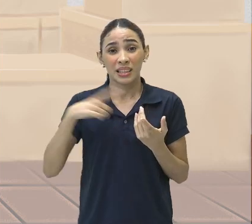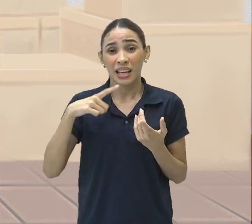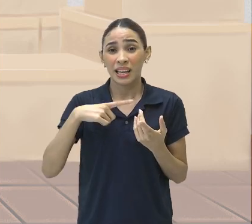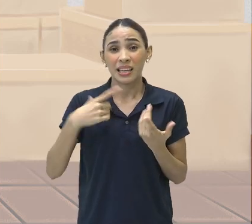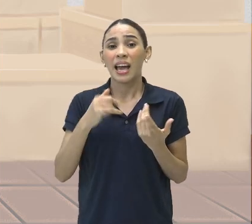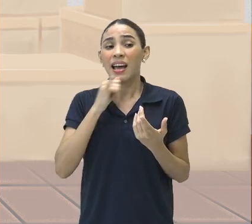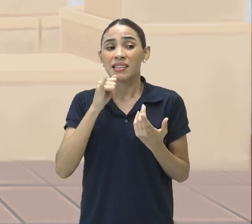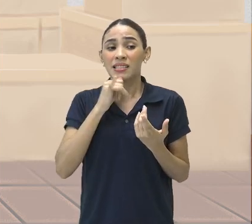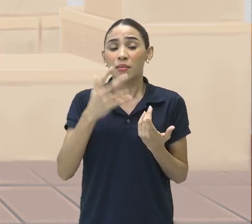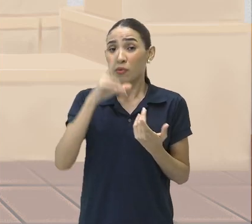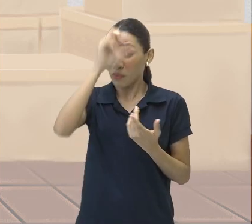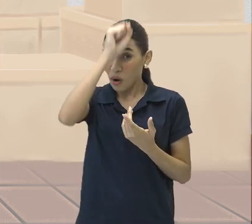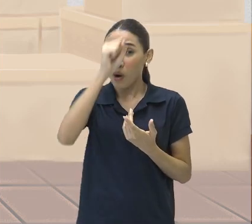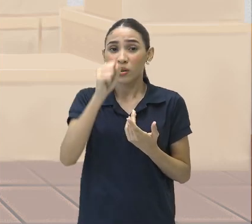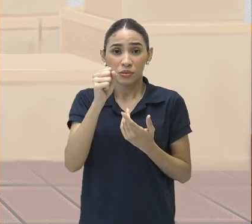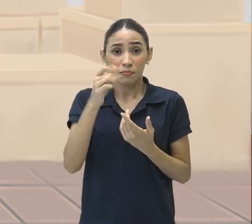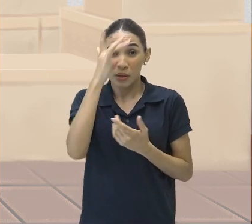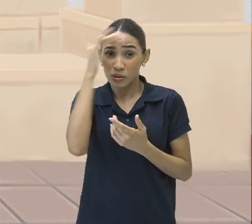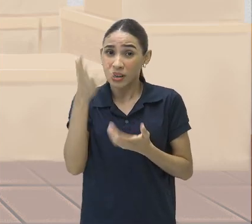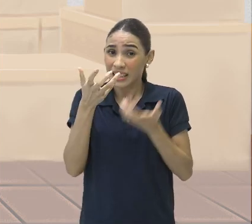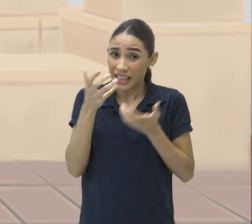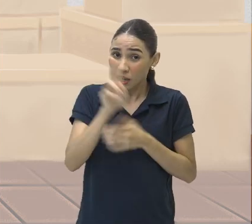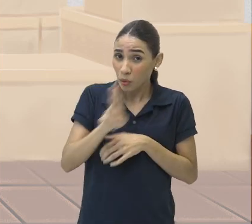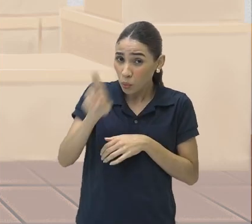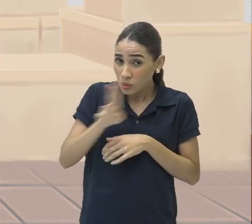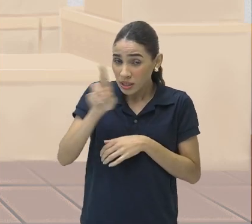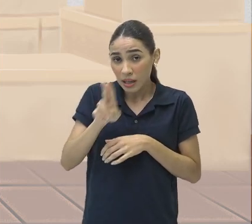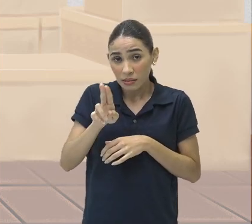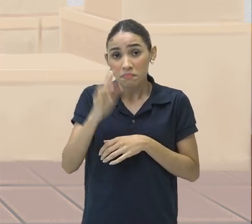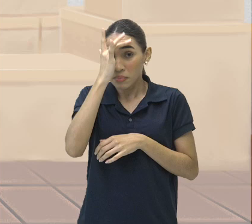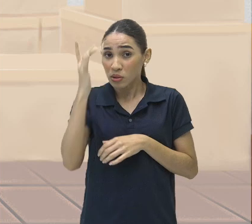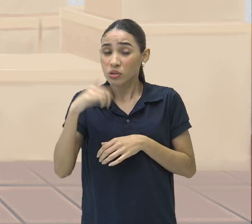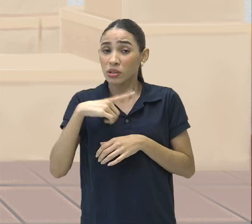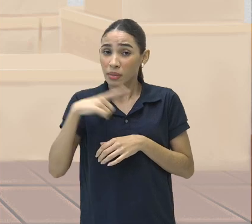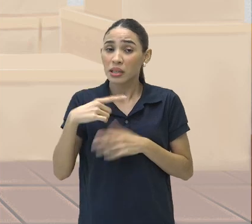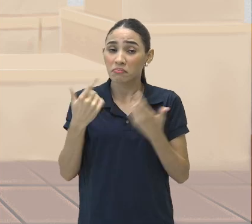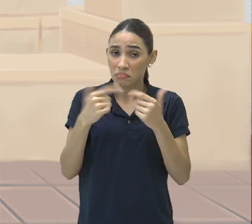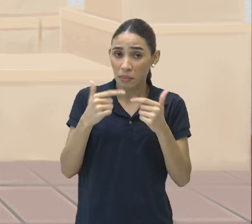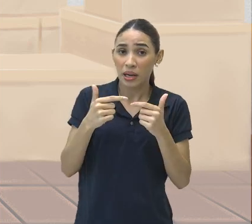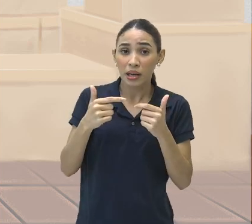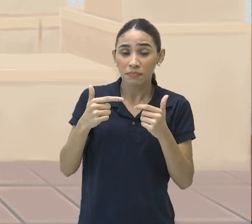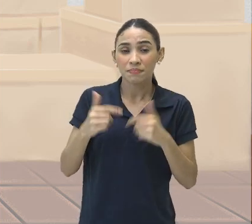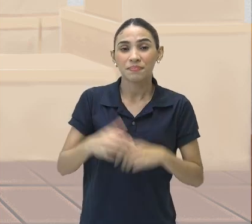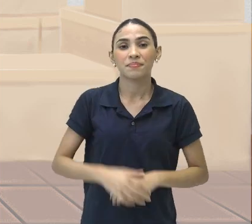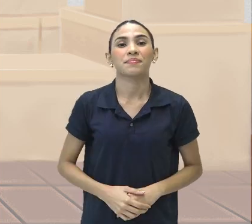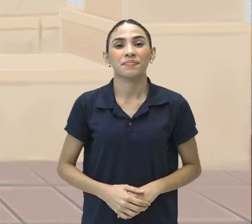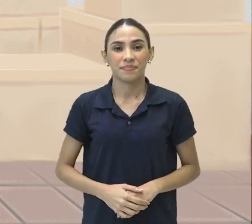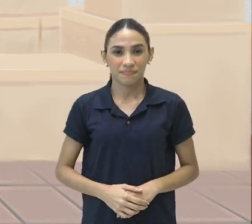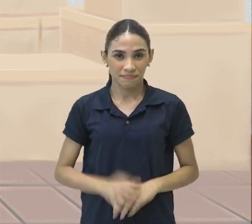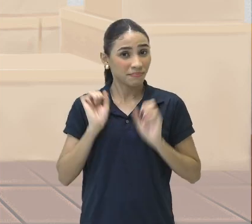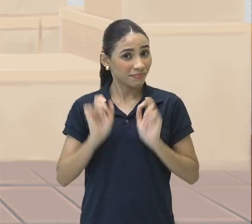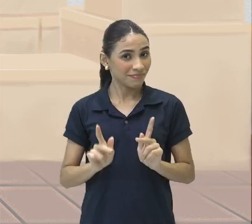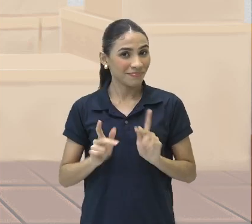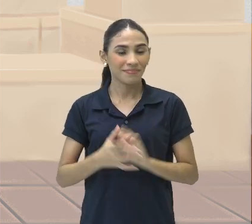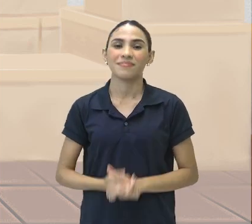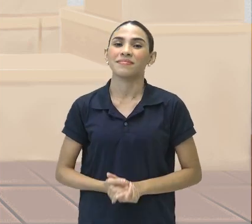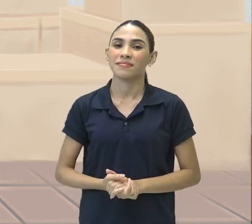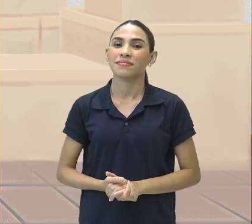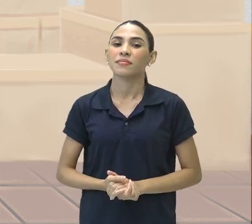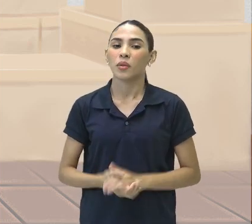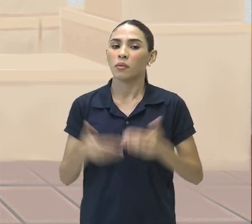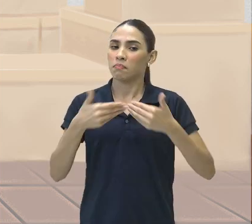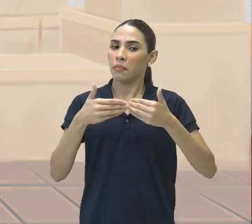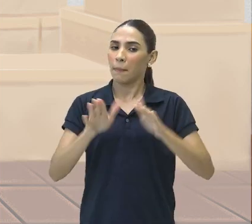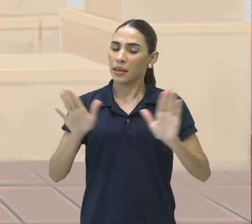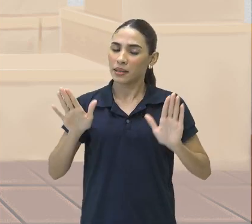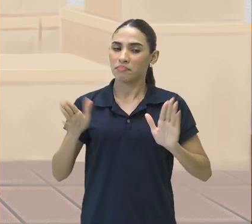de pessoas que querem consumir e de pessoas que estão dispostas a trabalhar com isso, né? Bom, beleza. Vou abrir aqui